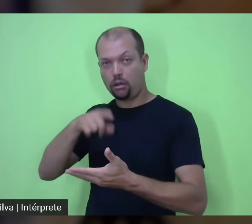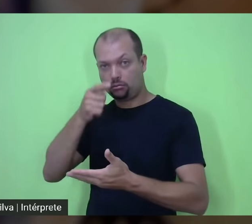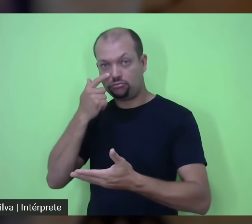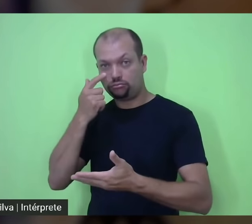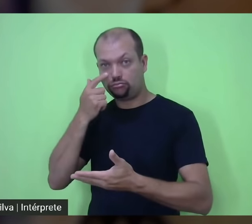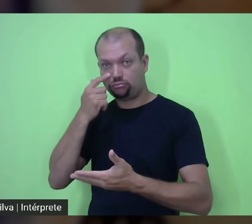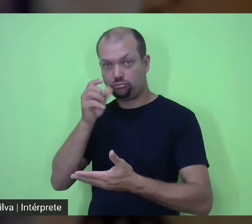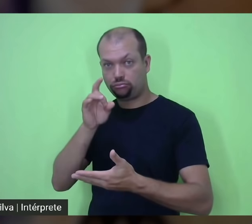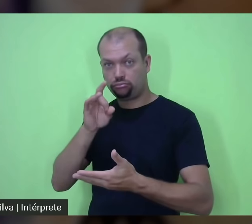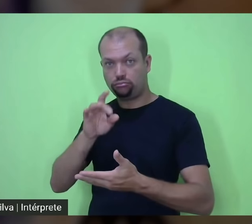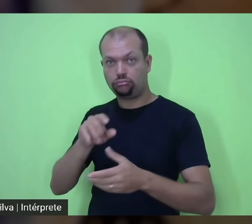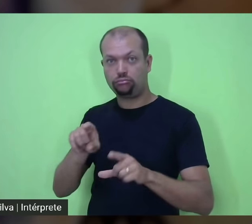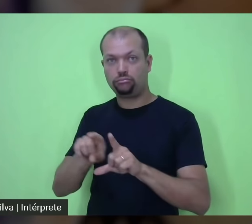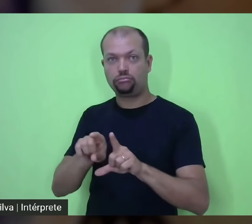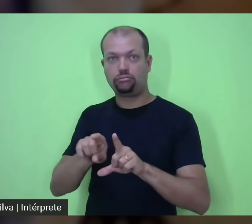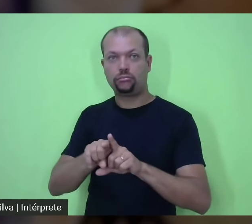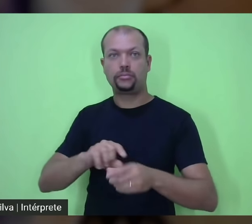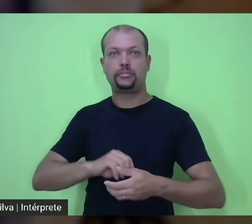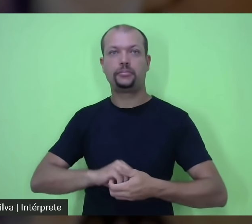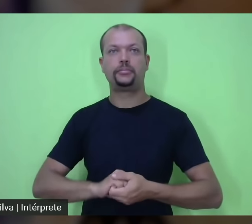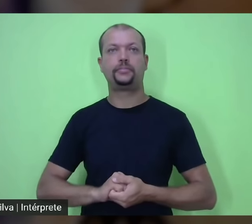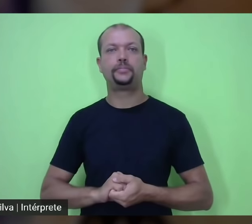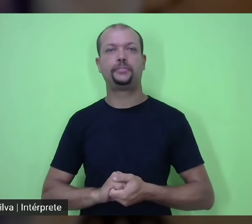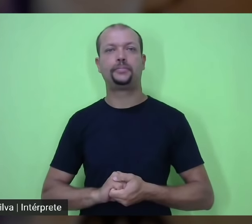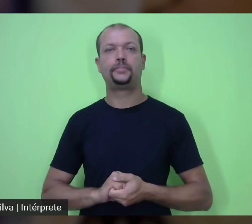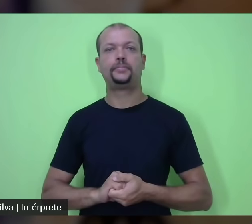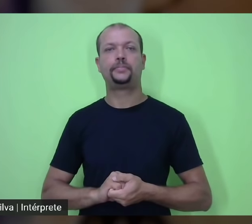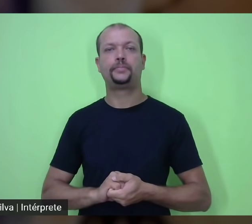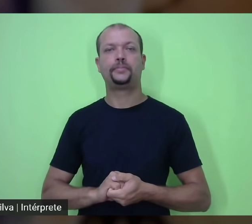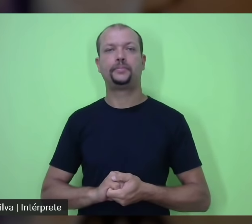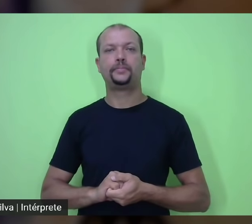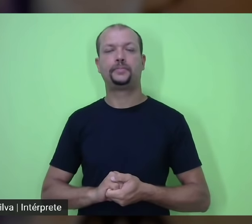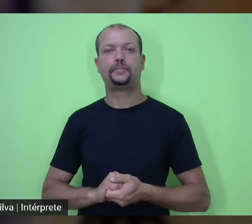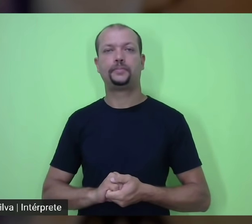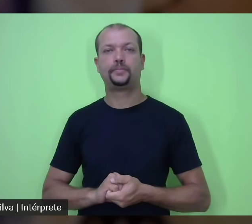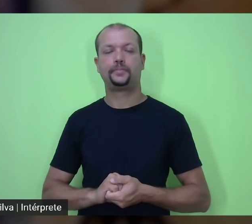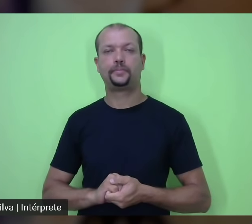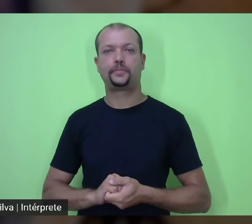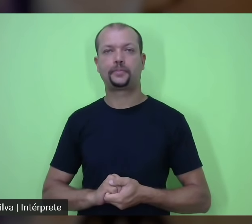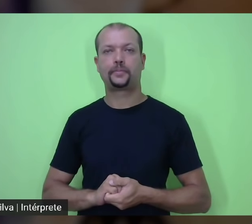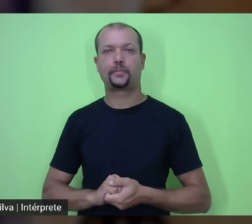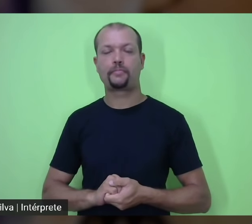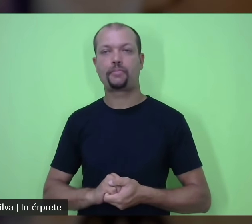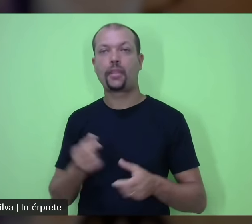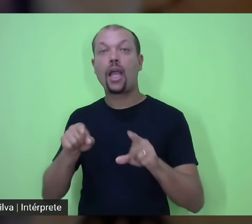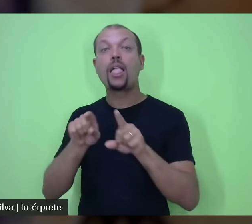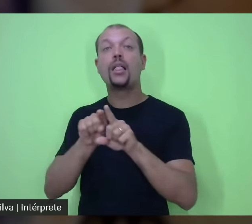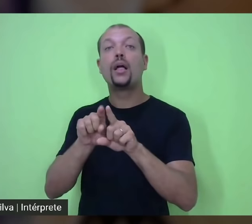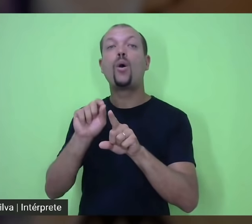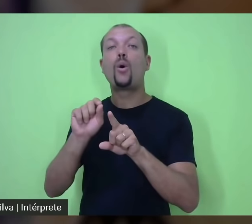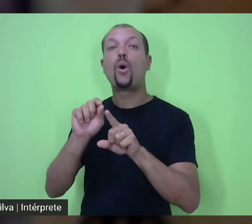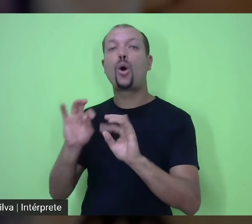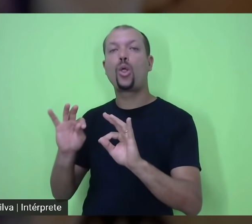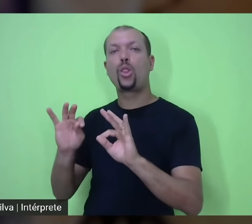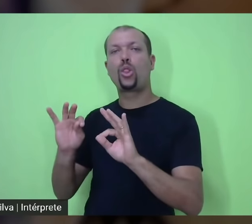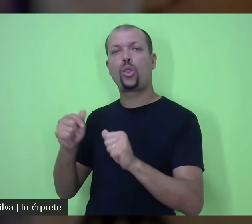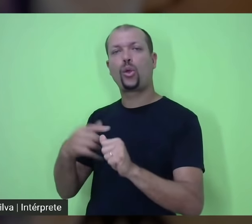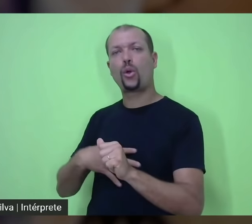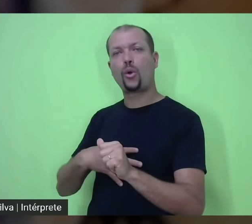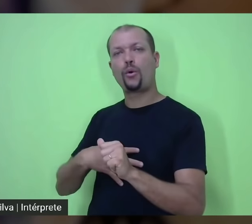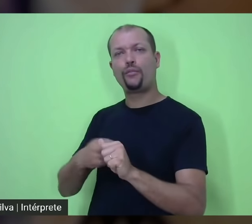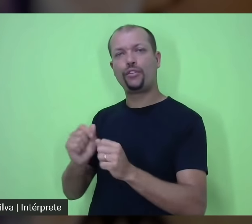está acompanhando, apenas ouvindo, acompanha a leitura conosco. Hebreus capítulo 2, verso 14, diz assim: visto, pois, que os filhos